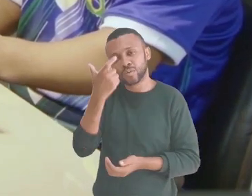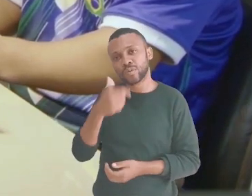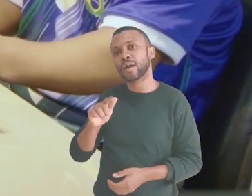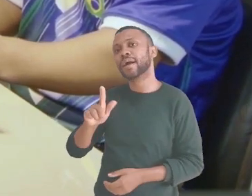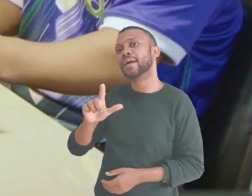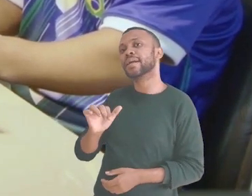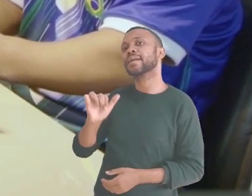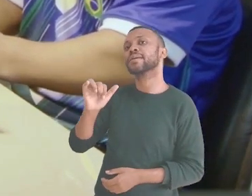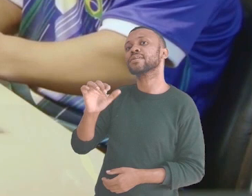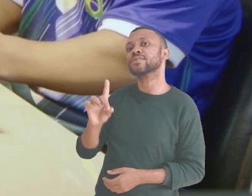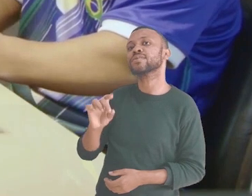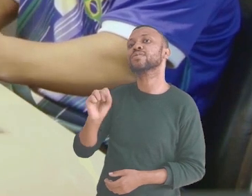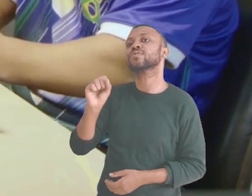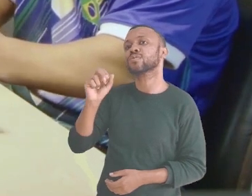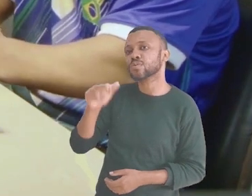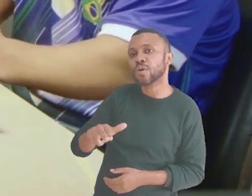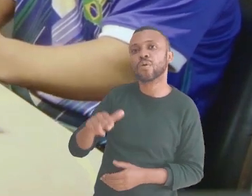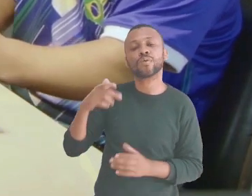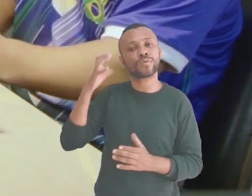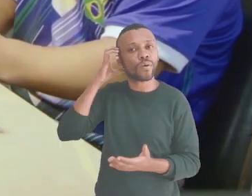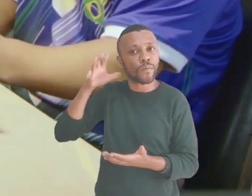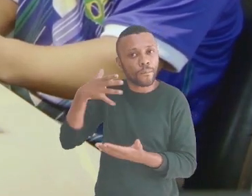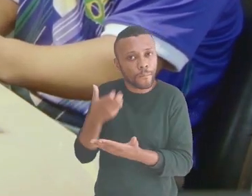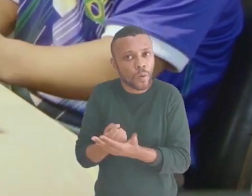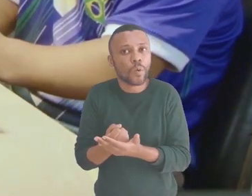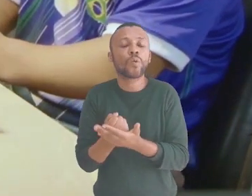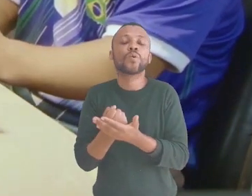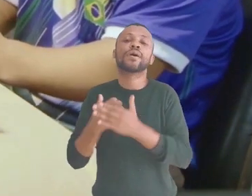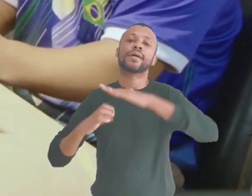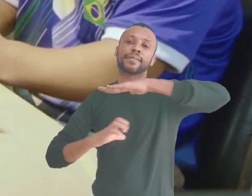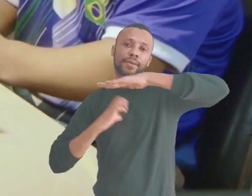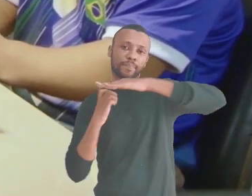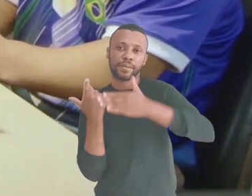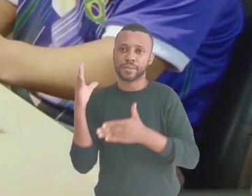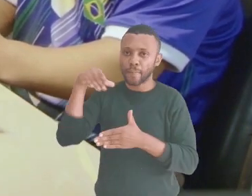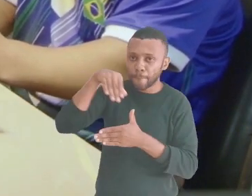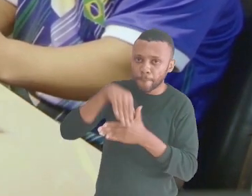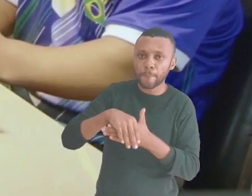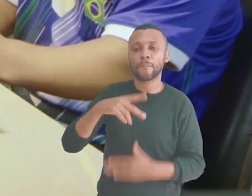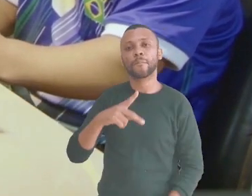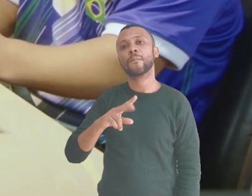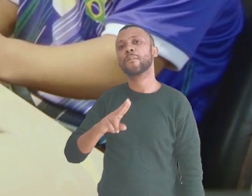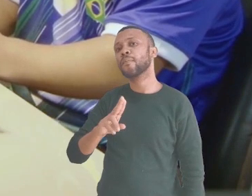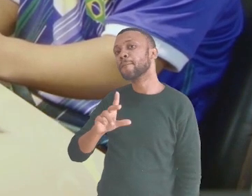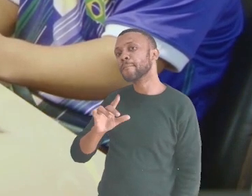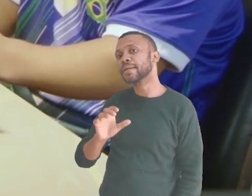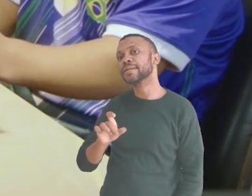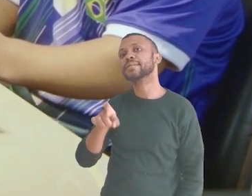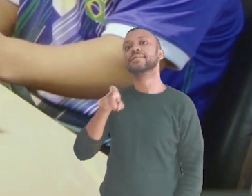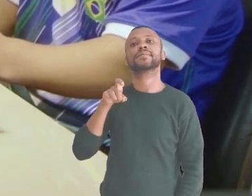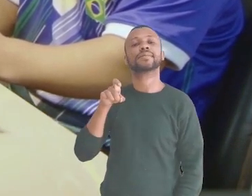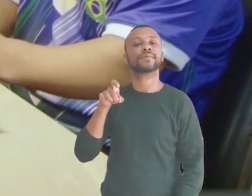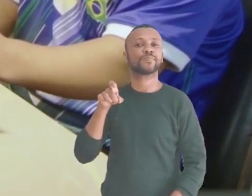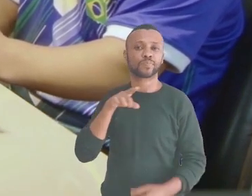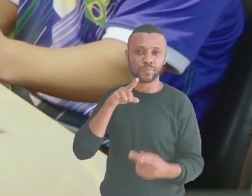Rocha, apresentando esse podcast, a realização aqui da empresa Publix Seminário, a produção é do Educomunicador, Tecnologia